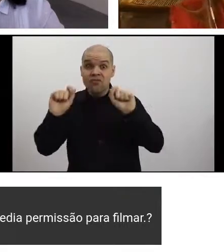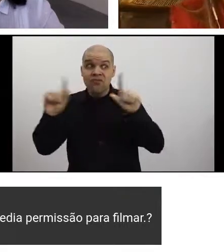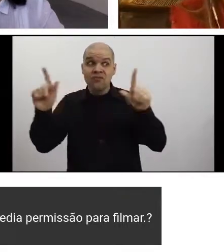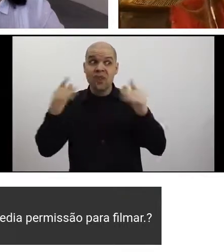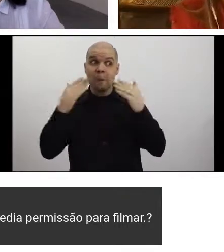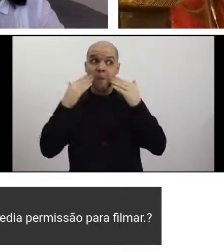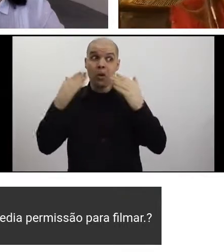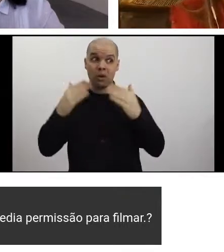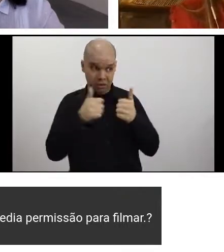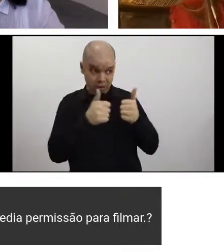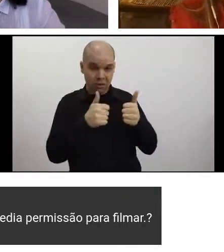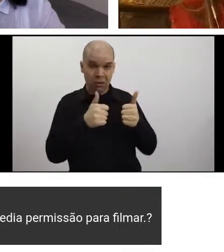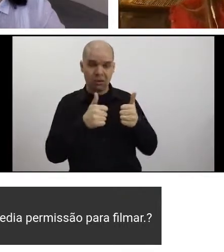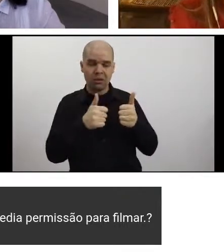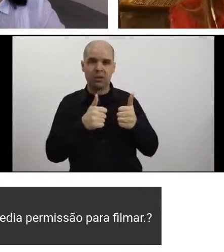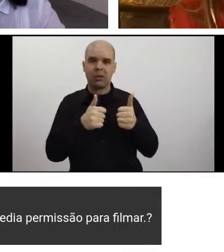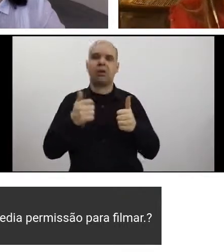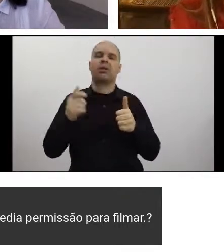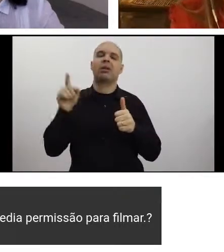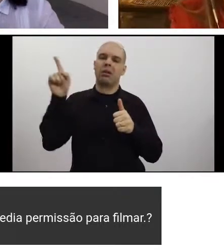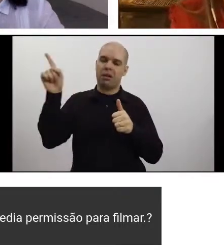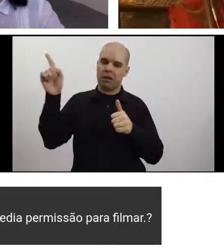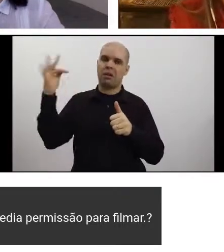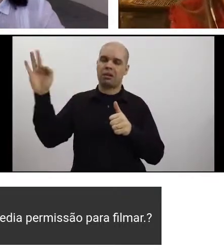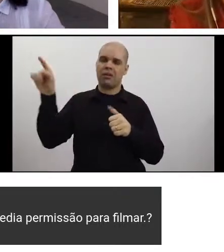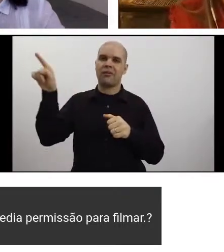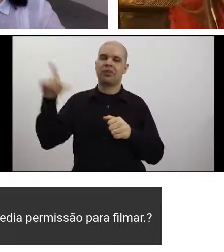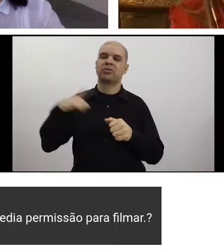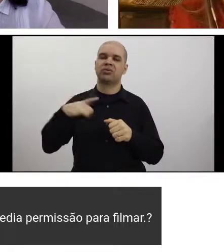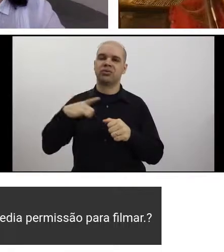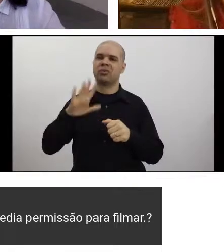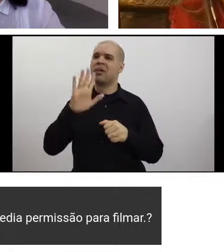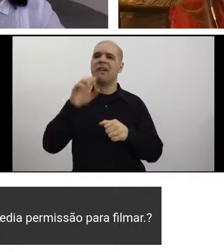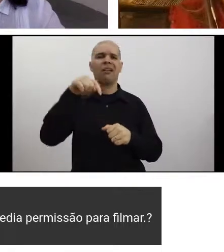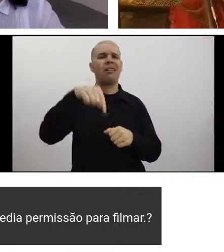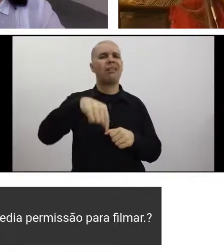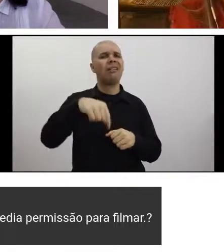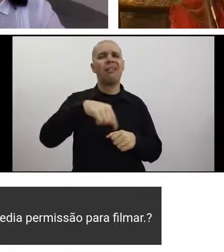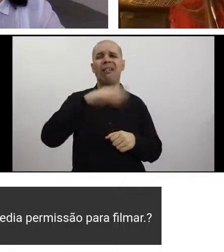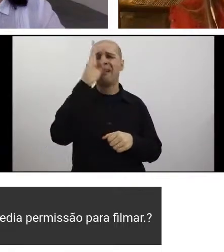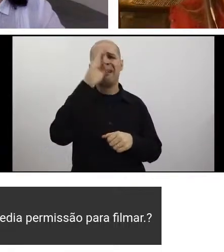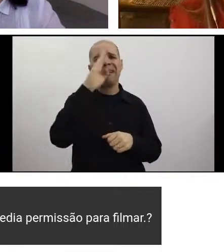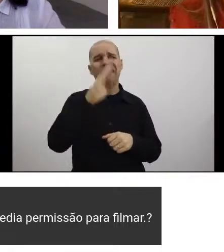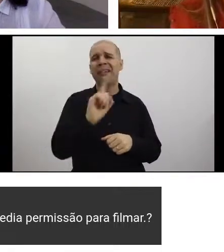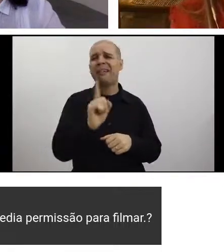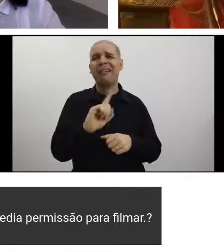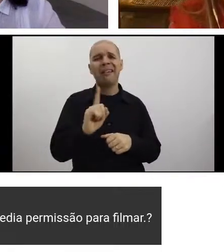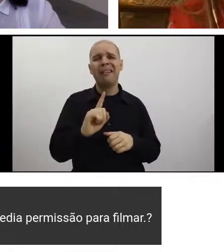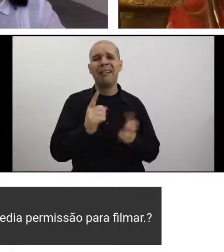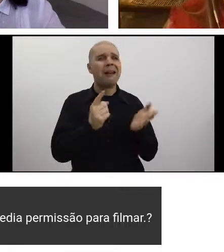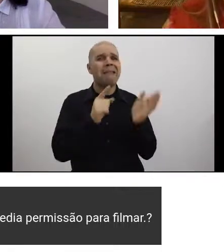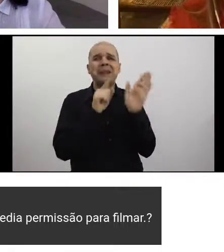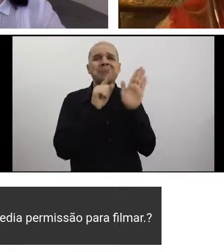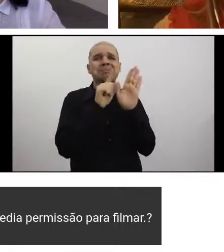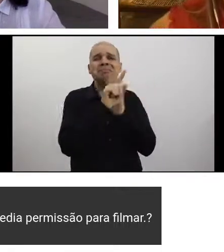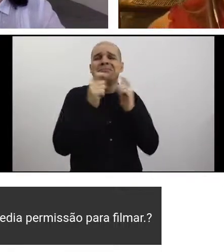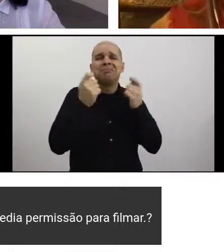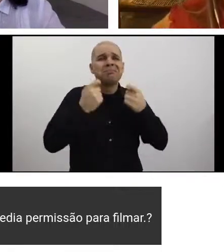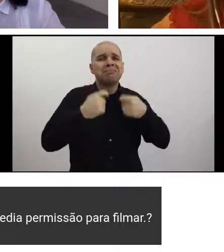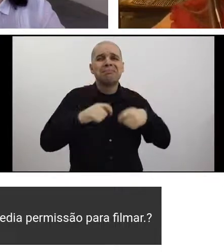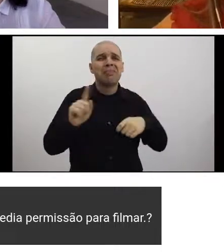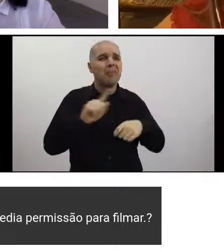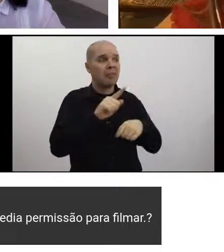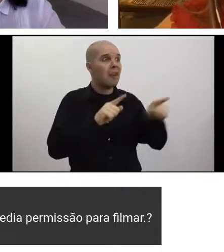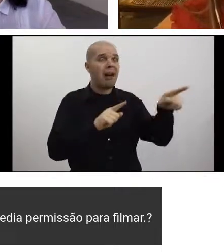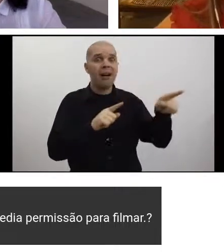hábito disso, era a primeira vez que elas estavam sendo filmadas e aquilo não fazia parte da vida das